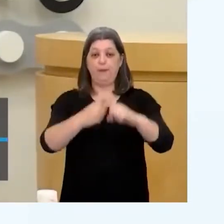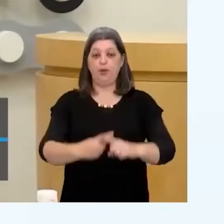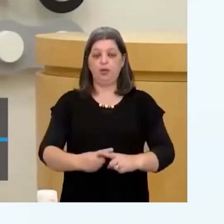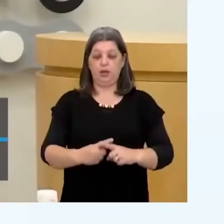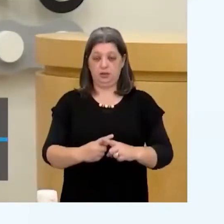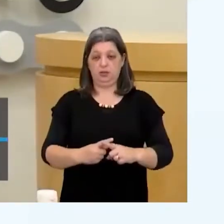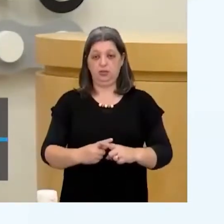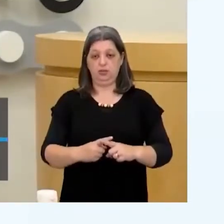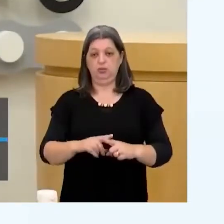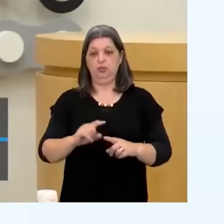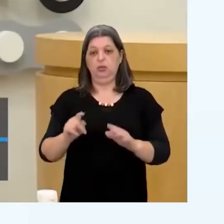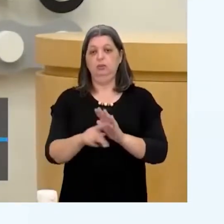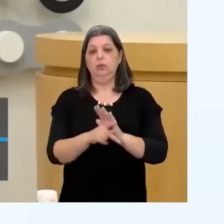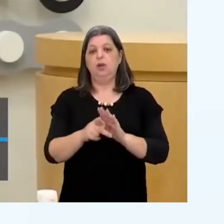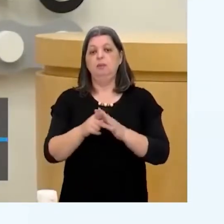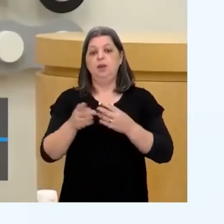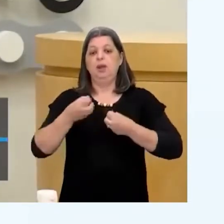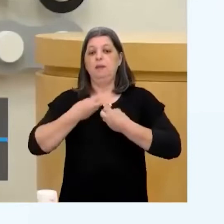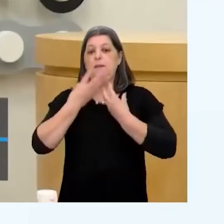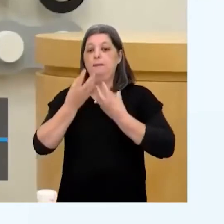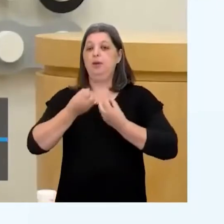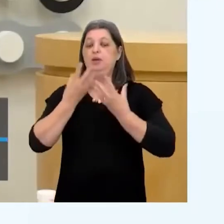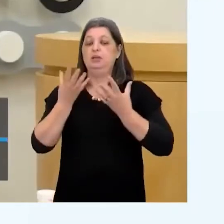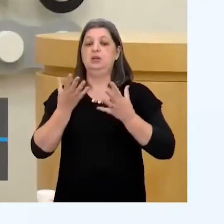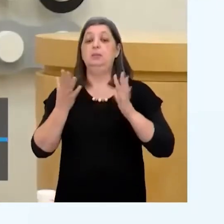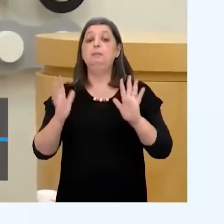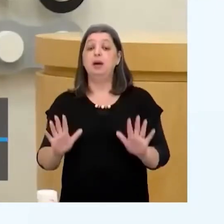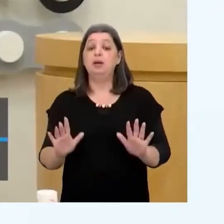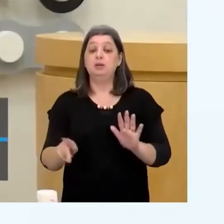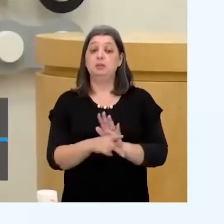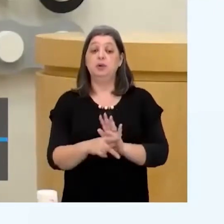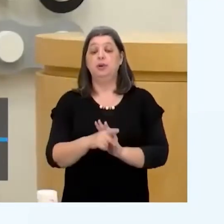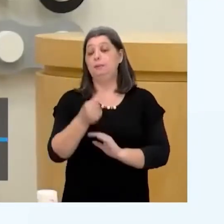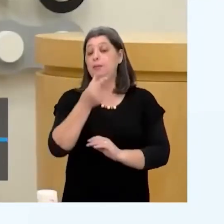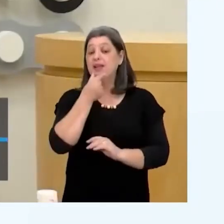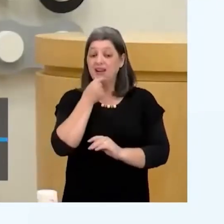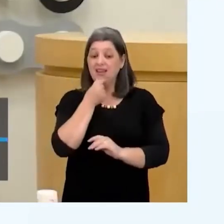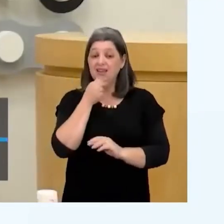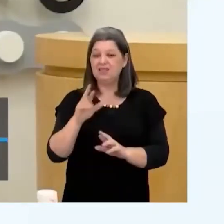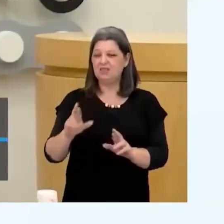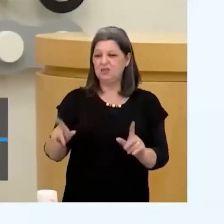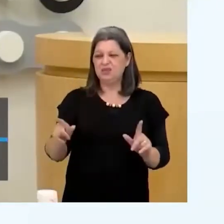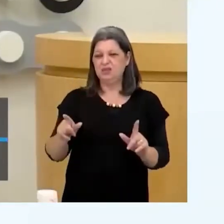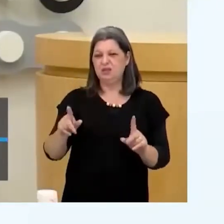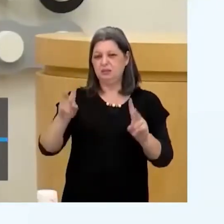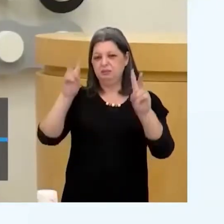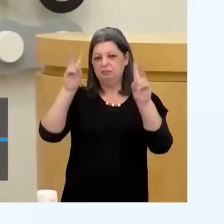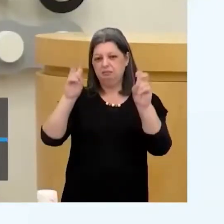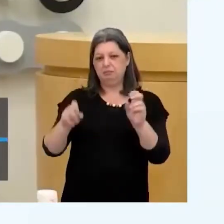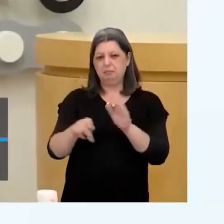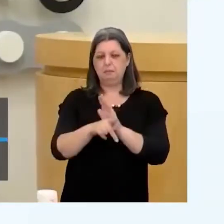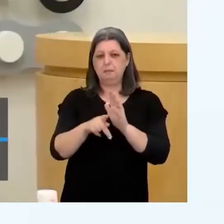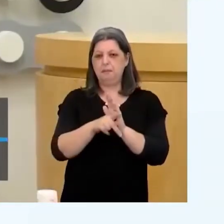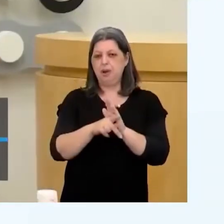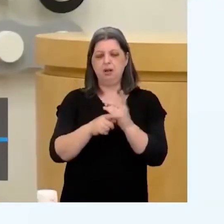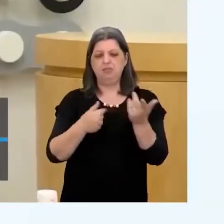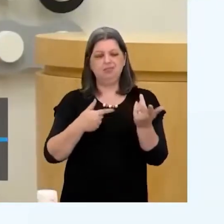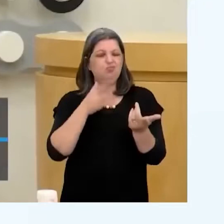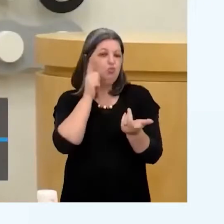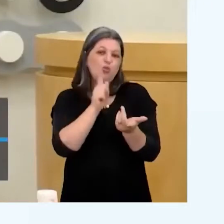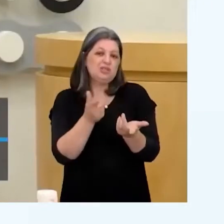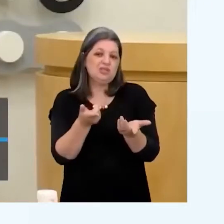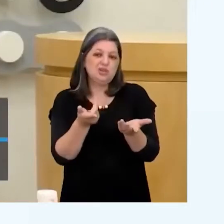nós fazemos é a poesia falada, que do inglês é o spoken word. Isso. Só que eu acho que inglês é um tema até mais amplo, né? A gente não conseguiu